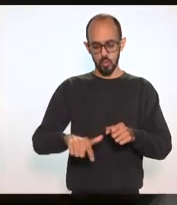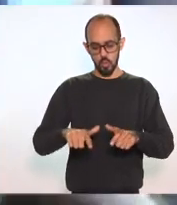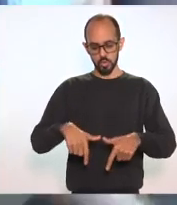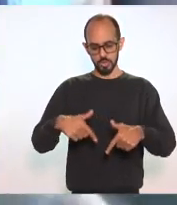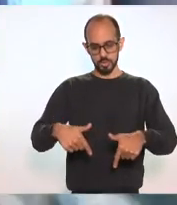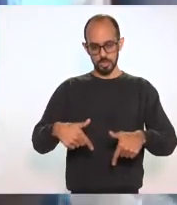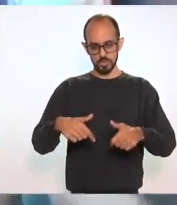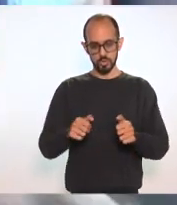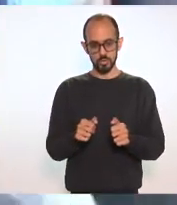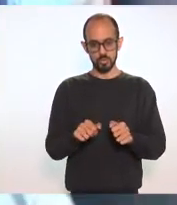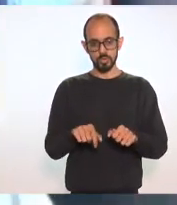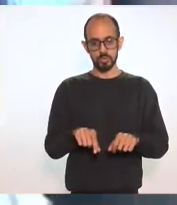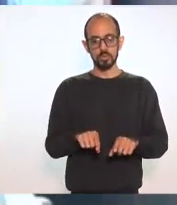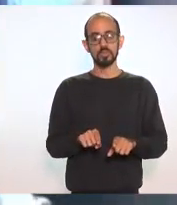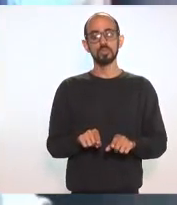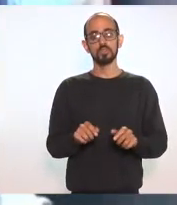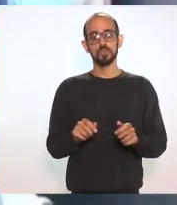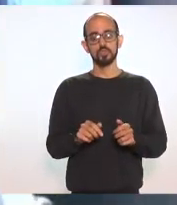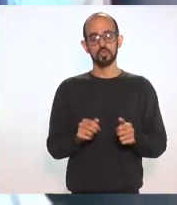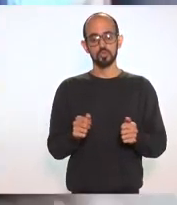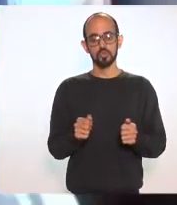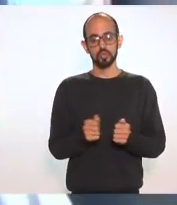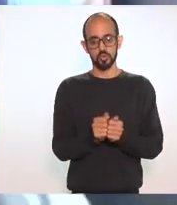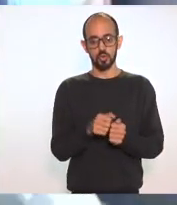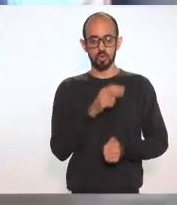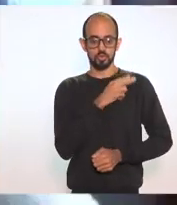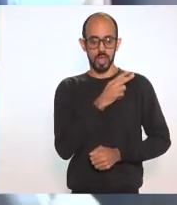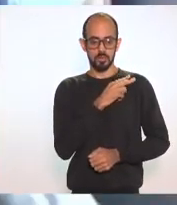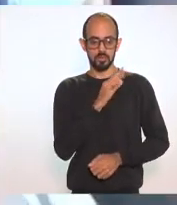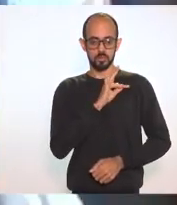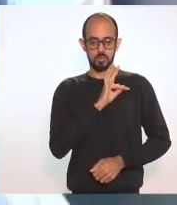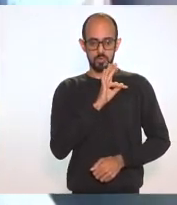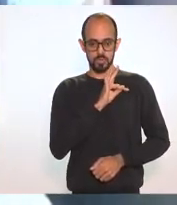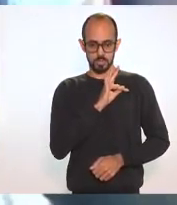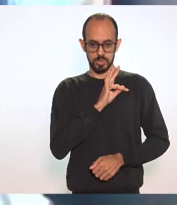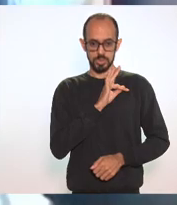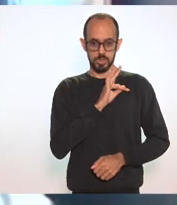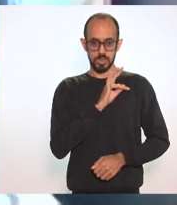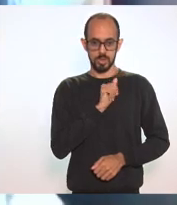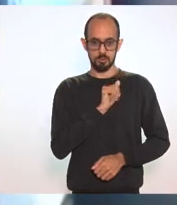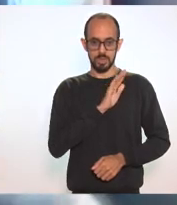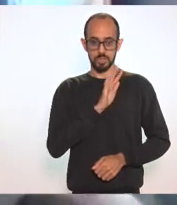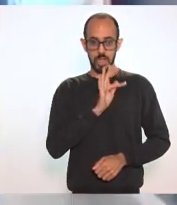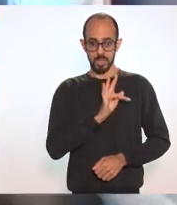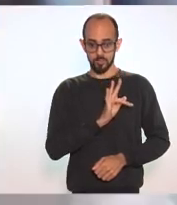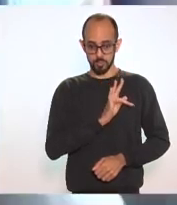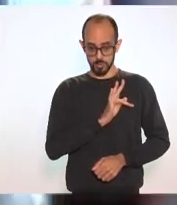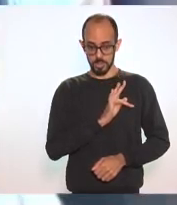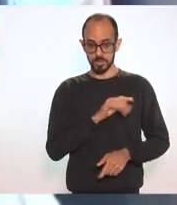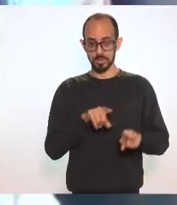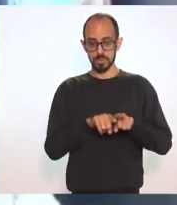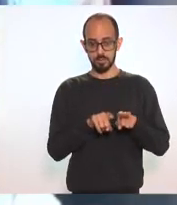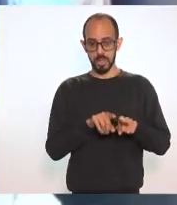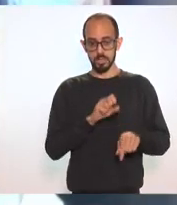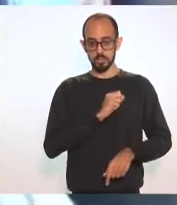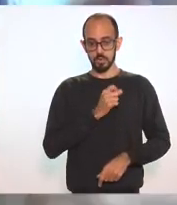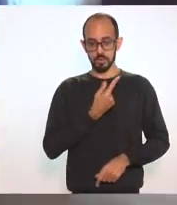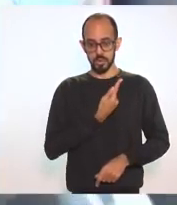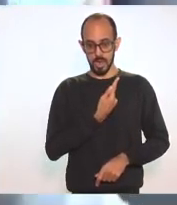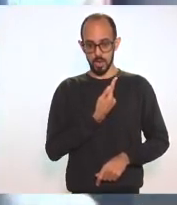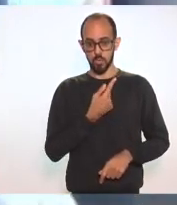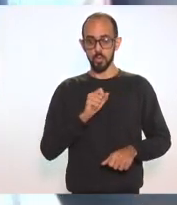era outro chefe de polícia, outros delegados de homicídios da Baixada, de São Gonçalo, deu uma outra dura